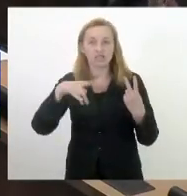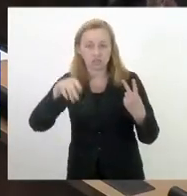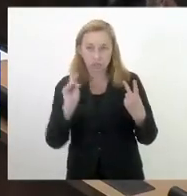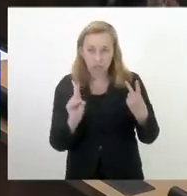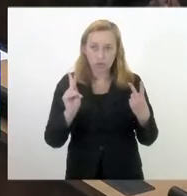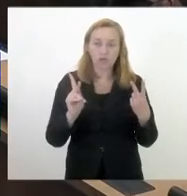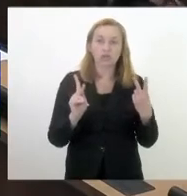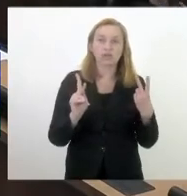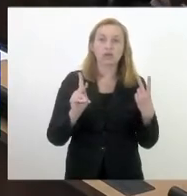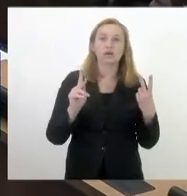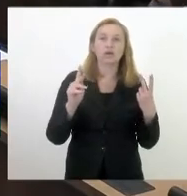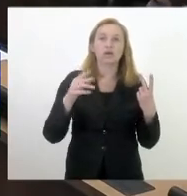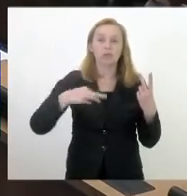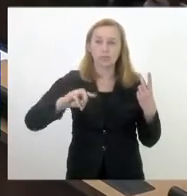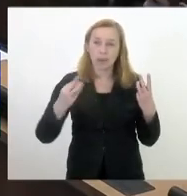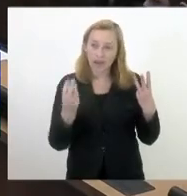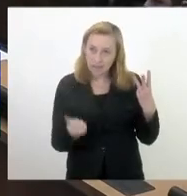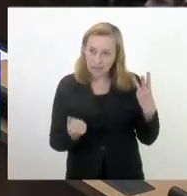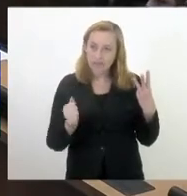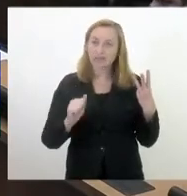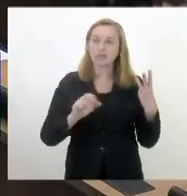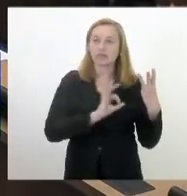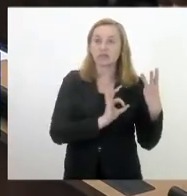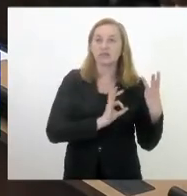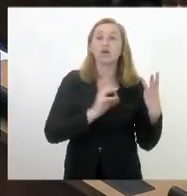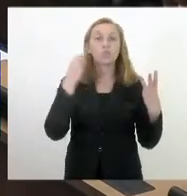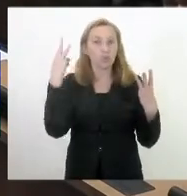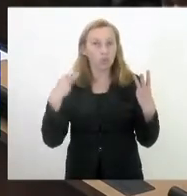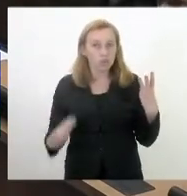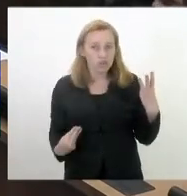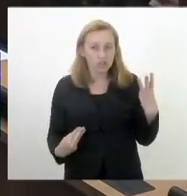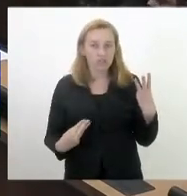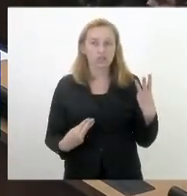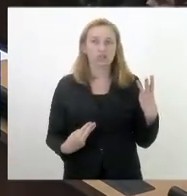Mônica. Marta. Mônica. Francisco, Mônica.